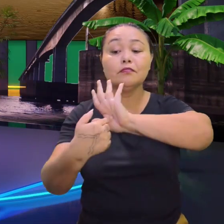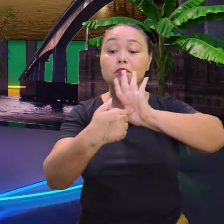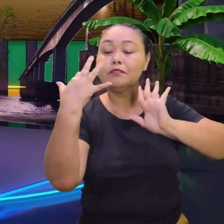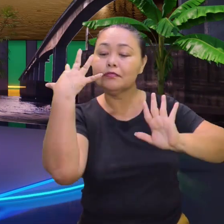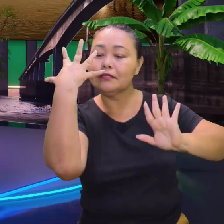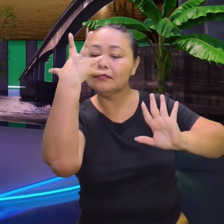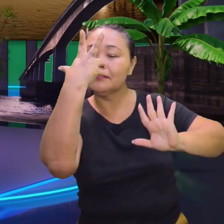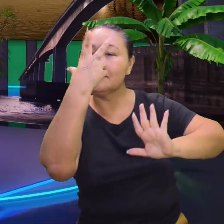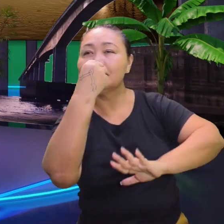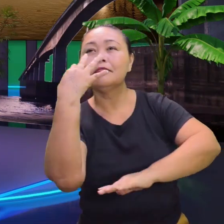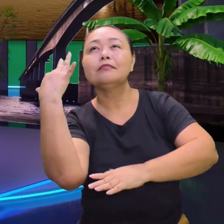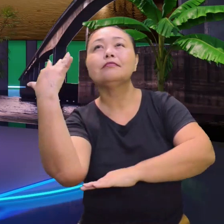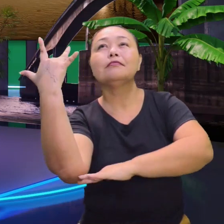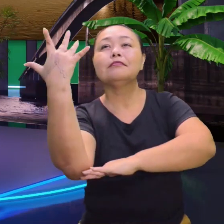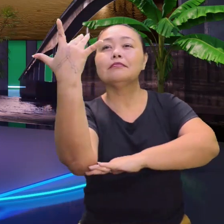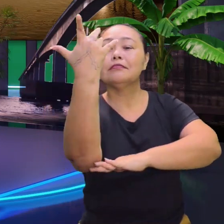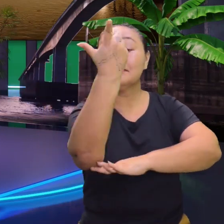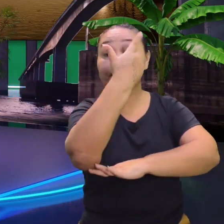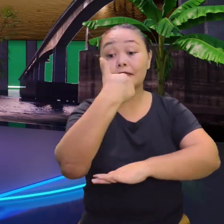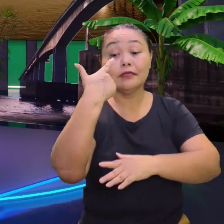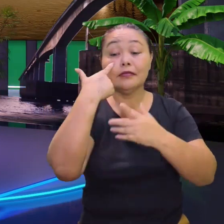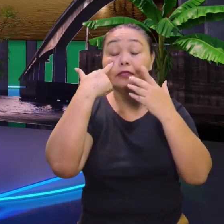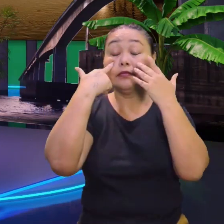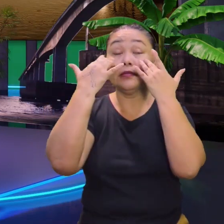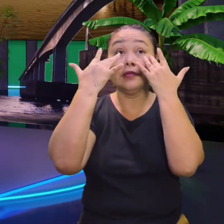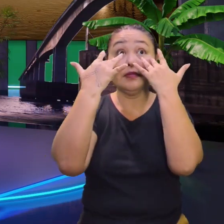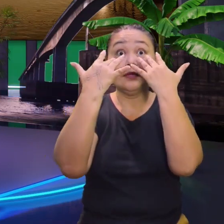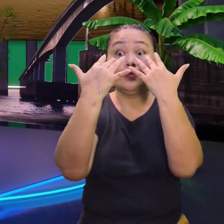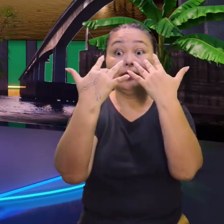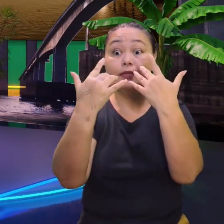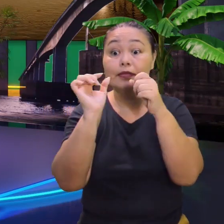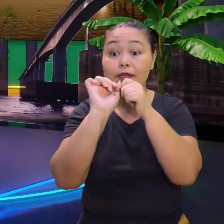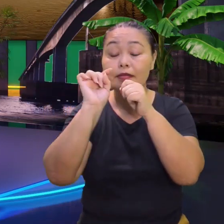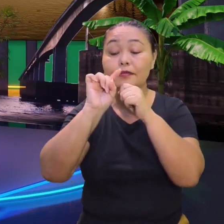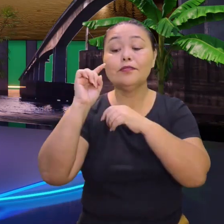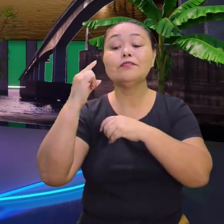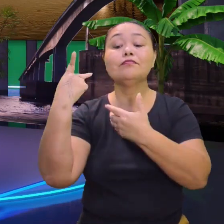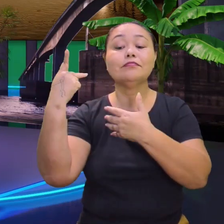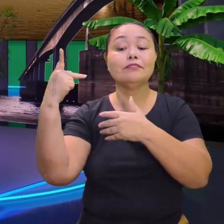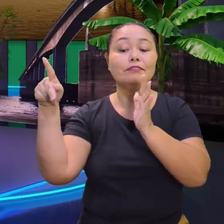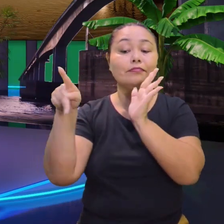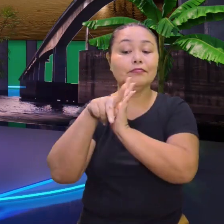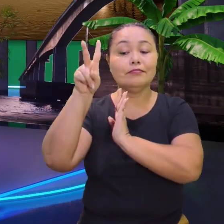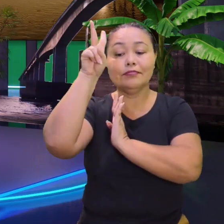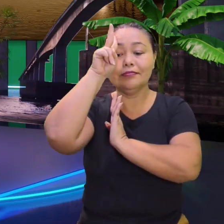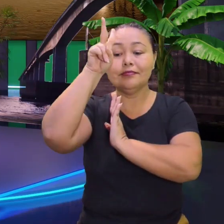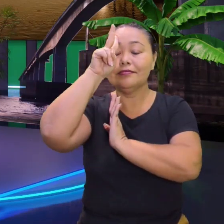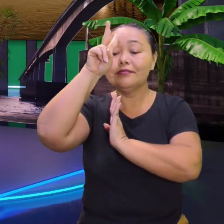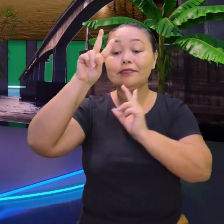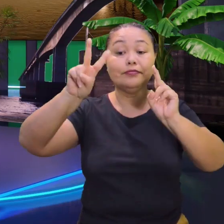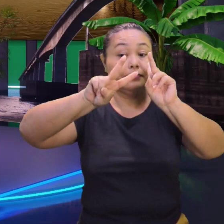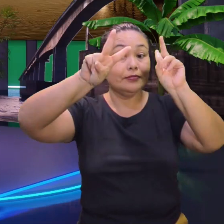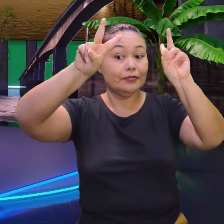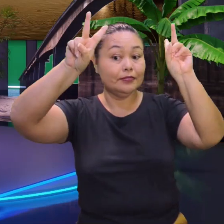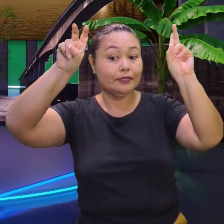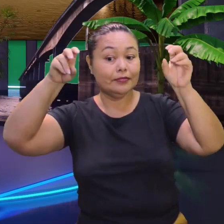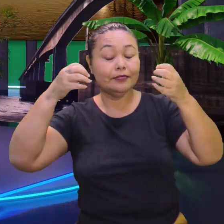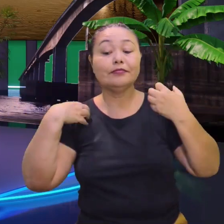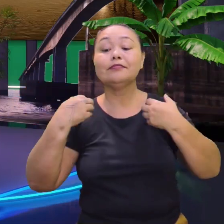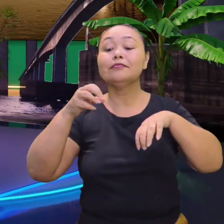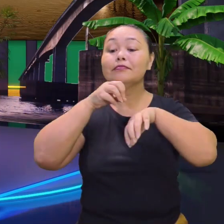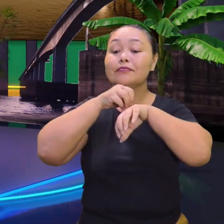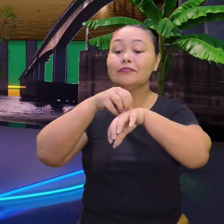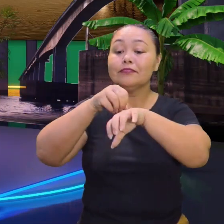naturais, alguns atrativos históricos, porque a gente vai falar nessa aula sobre a temática turismo